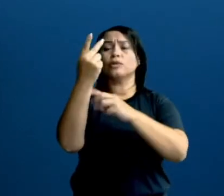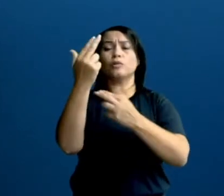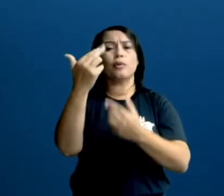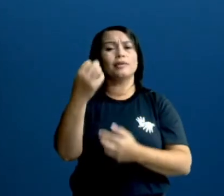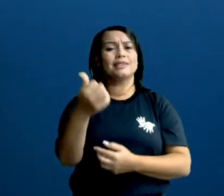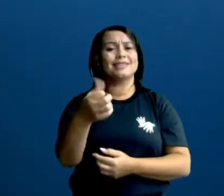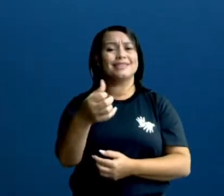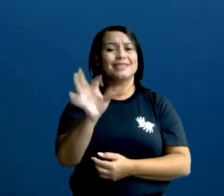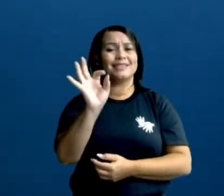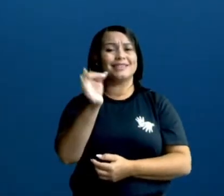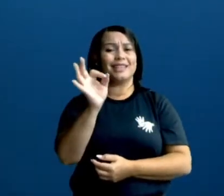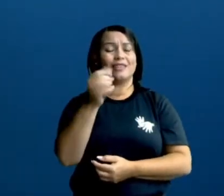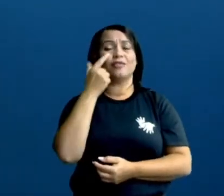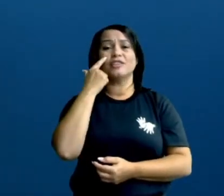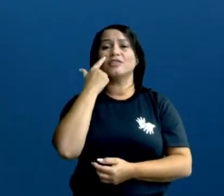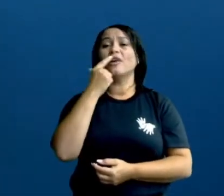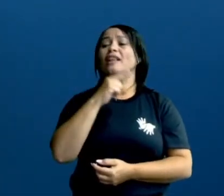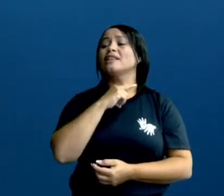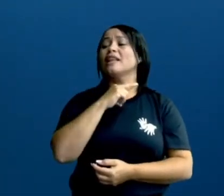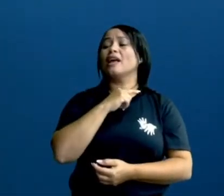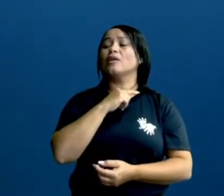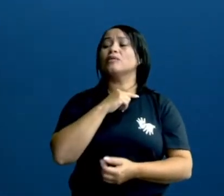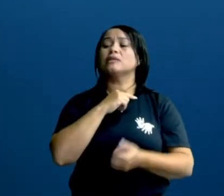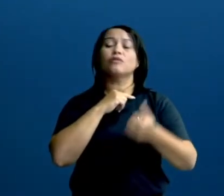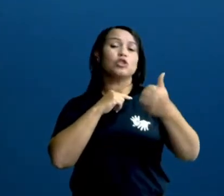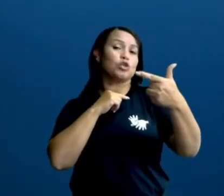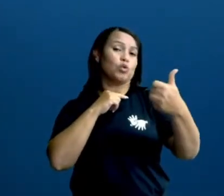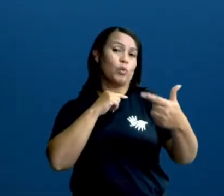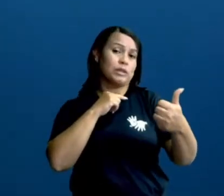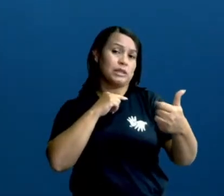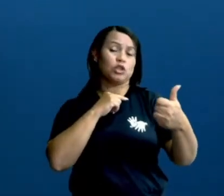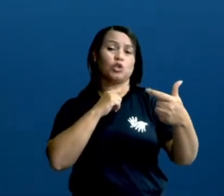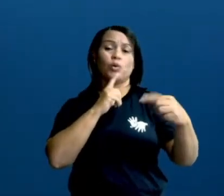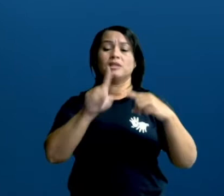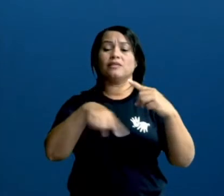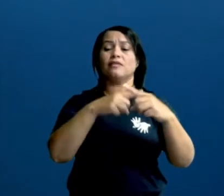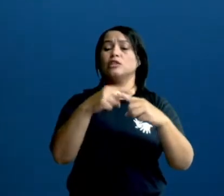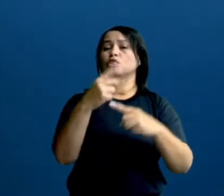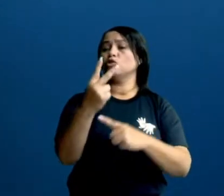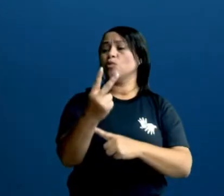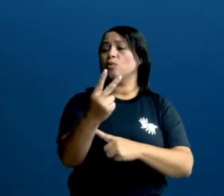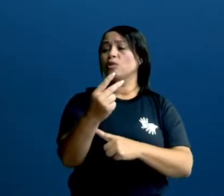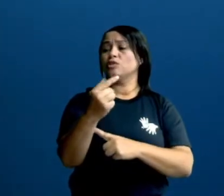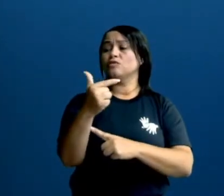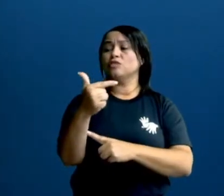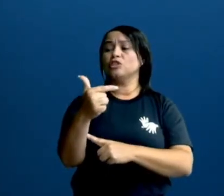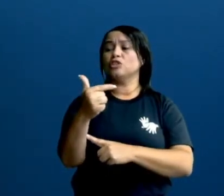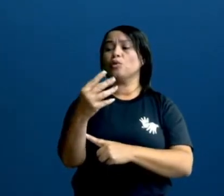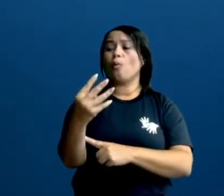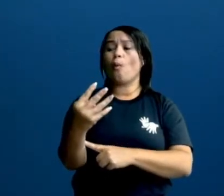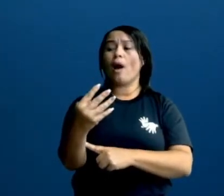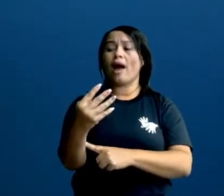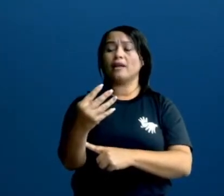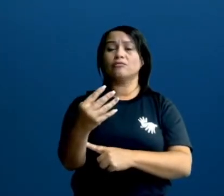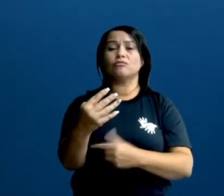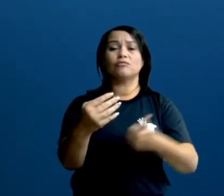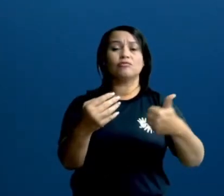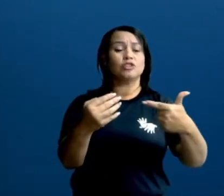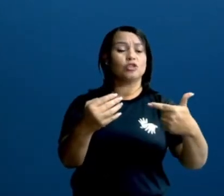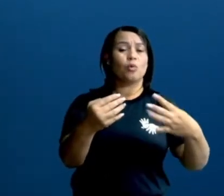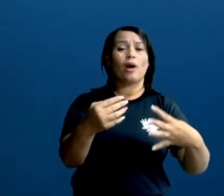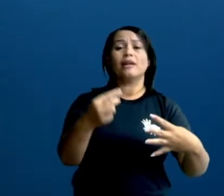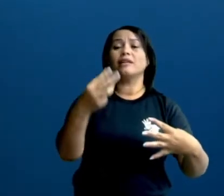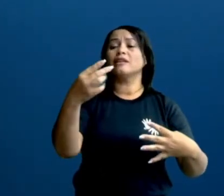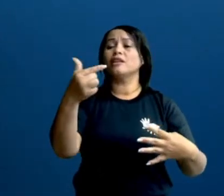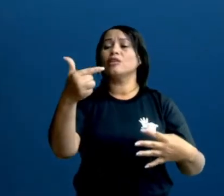16. Tá certo? Então, aqui eu tenho o quê? Se fosse 12, 12 vezes 2, 24. 32,